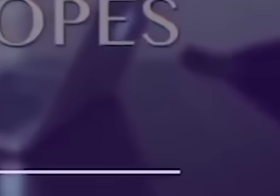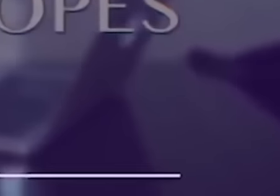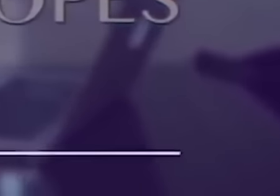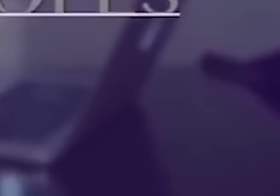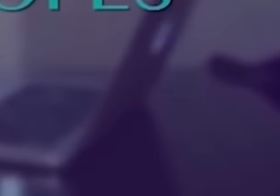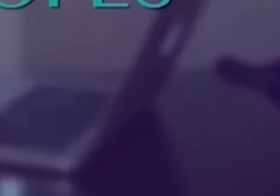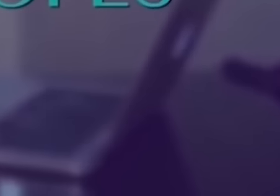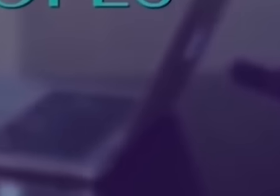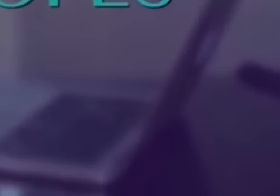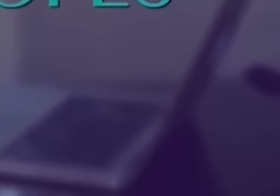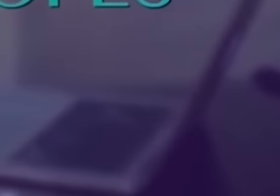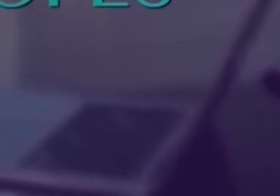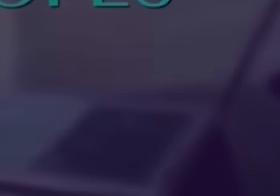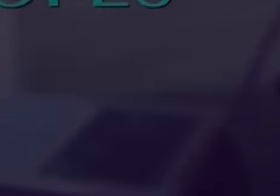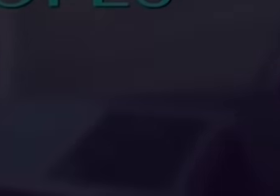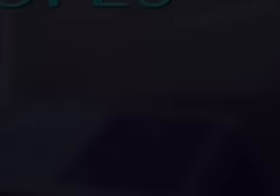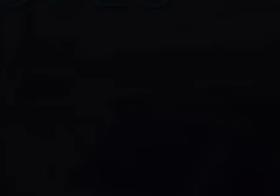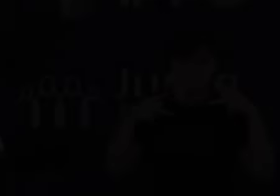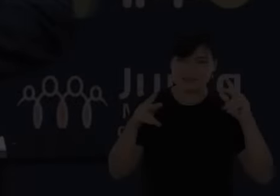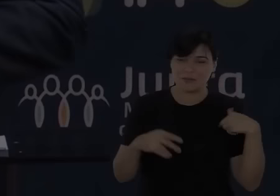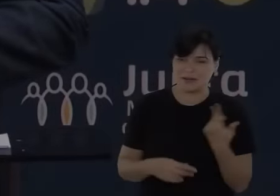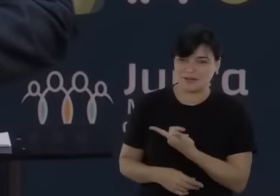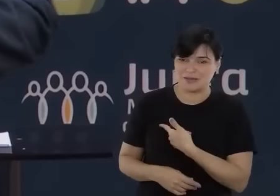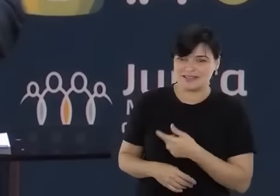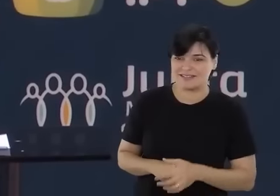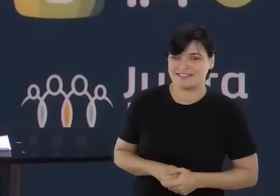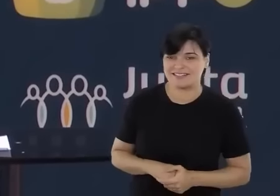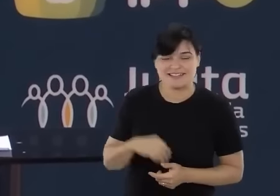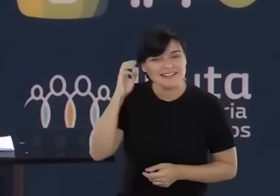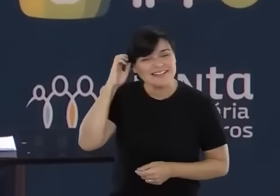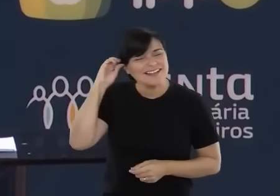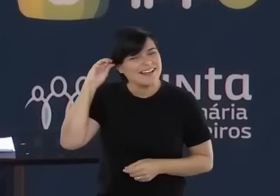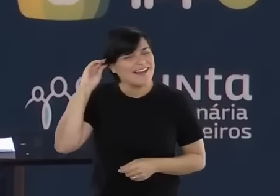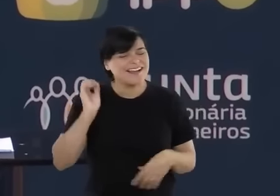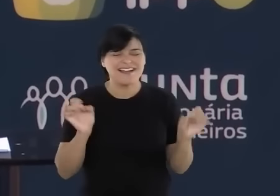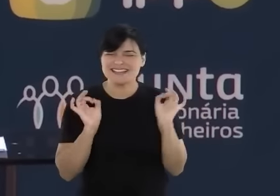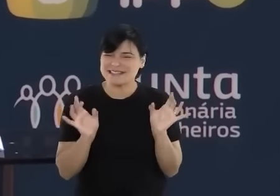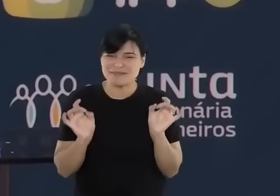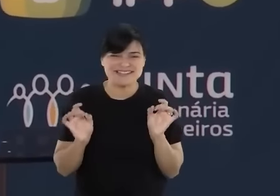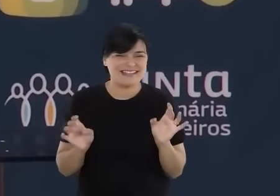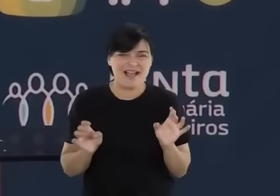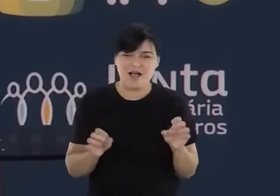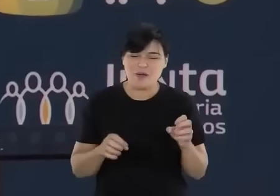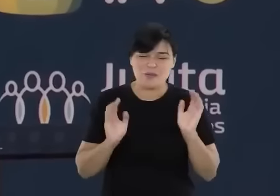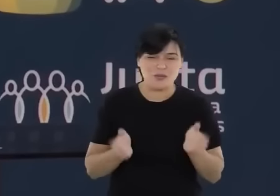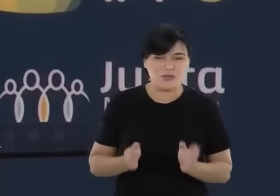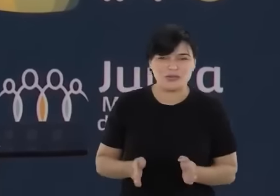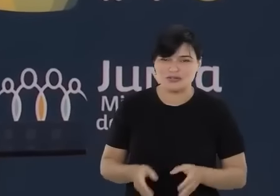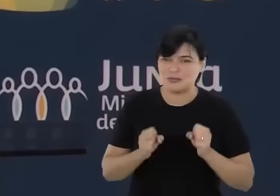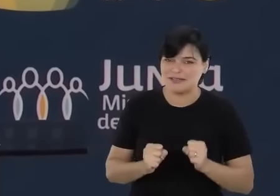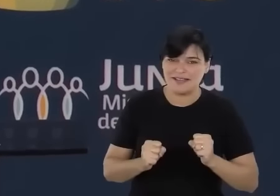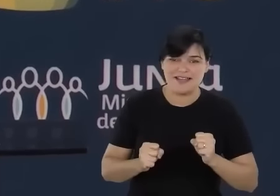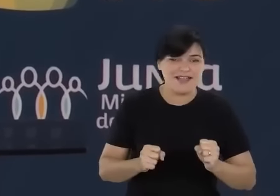palavra da verdade com Hernandes Dias Lopes amados Que privilégio poder compartilhar com vocês a palavra de